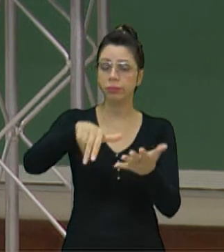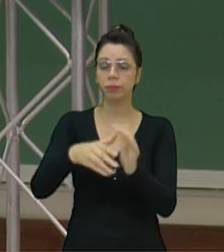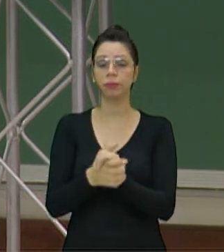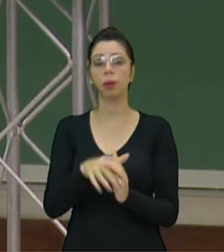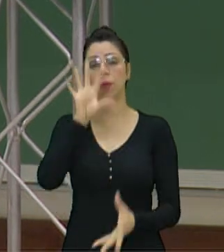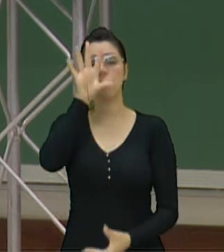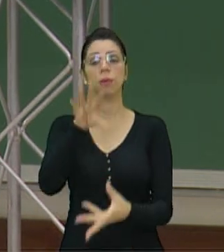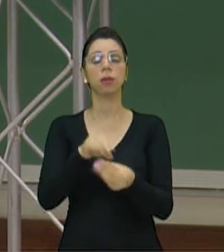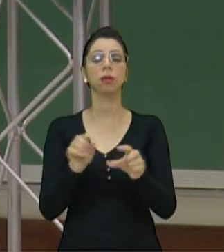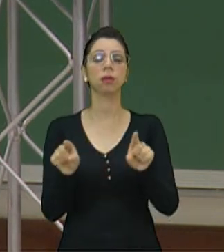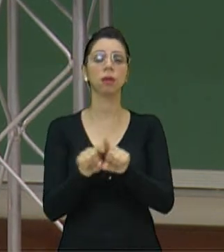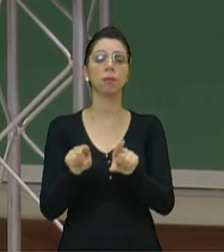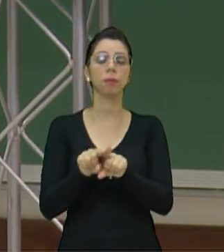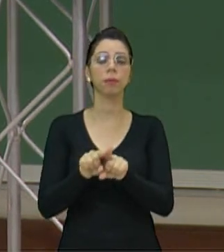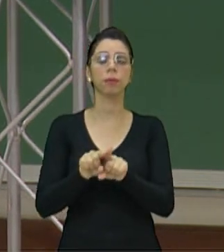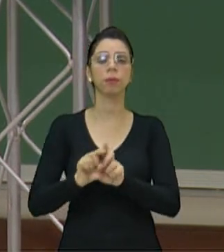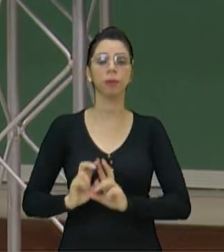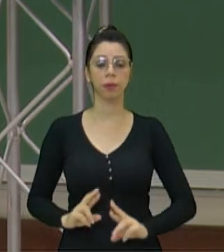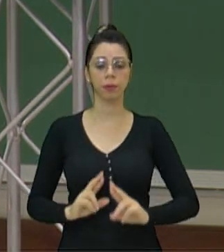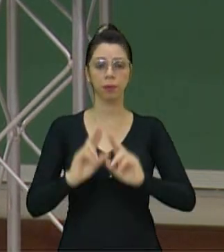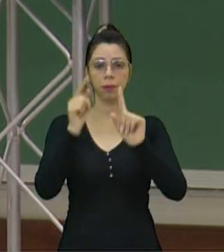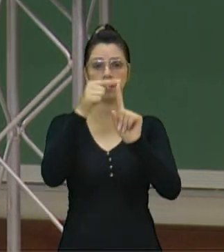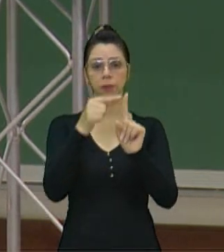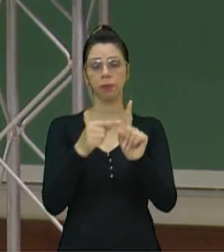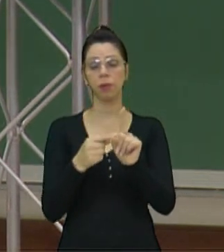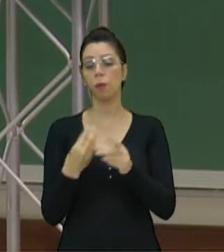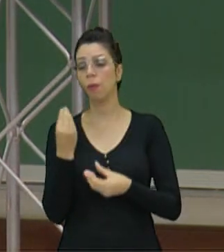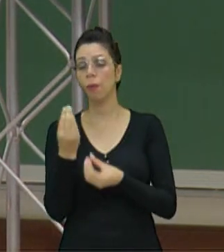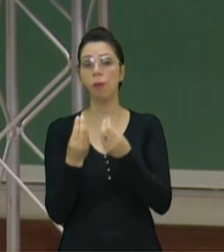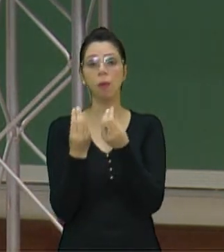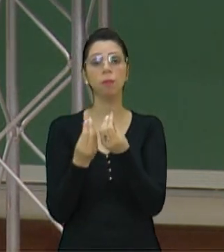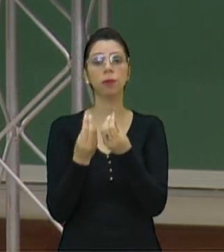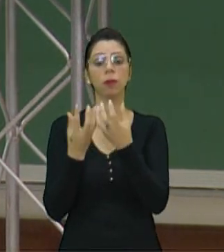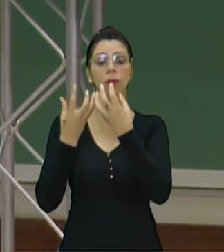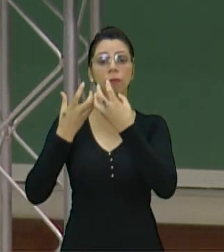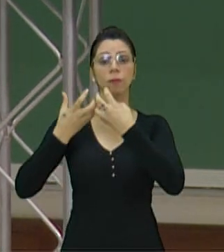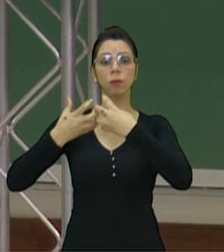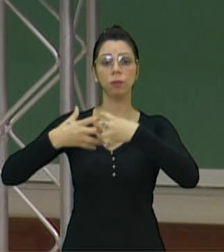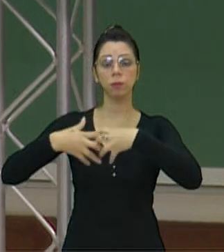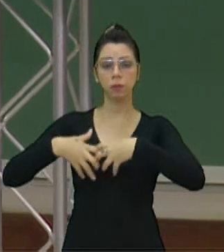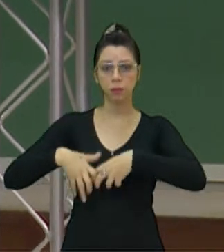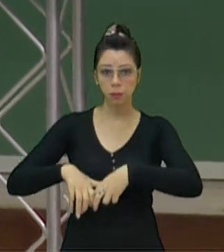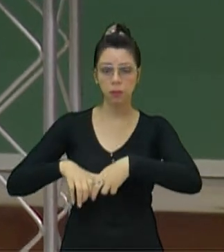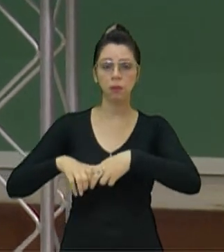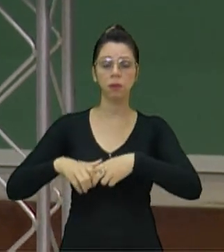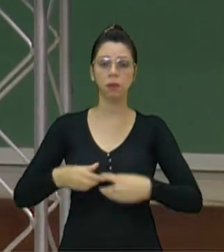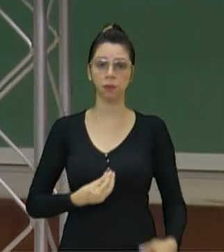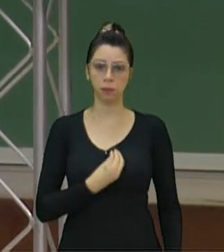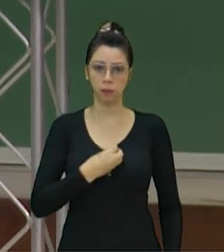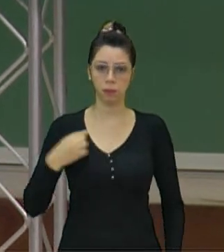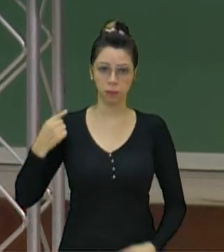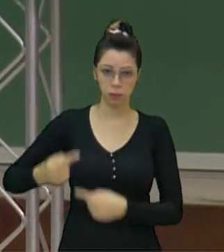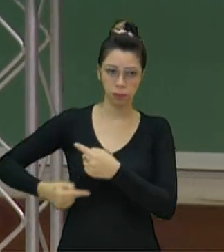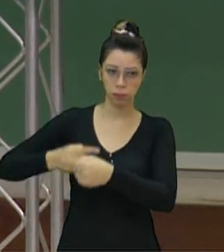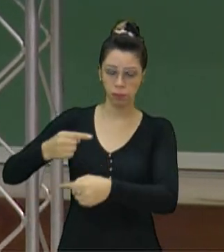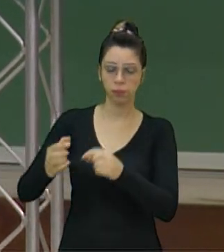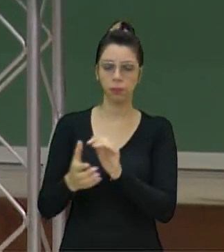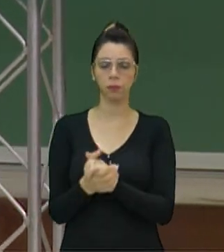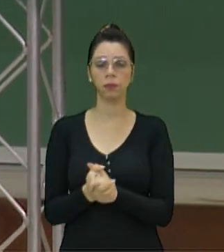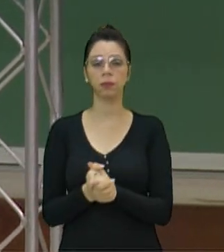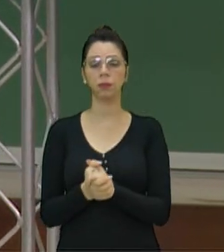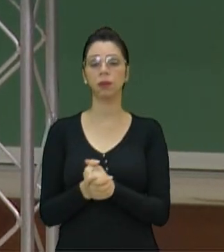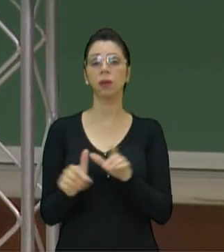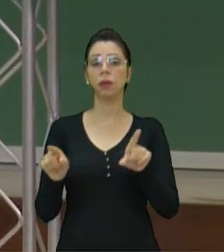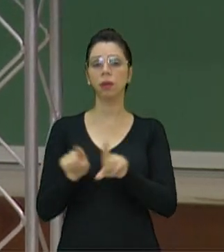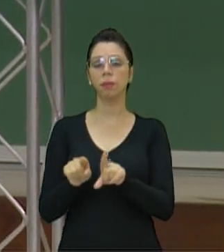pelos quais os diferentes tipos de reprodução acontecem, bem como casos especiais que ocorrem nos mesmos. E diferenciar